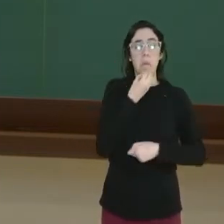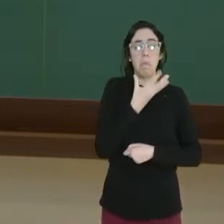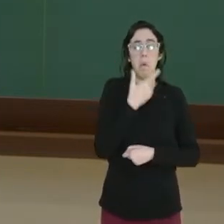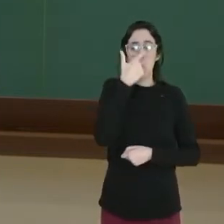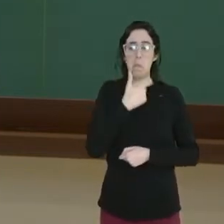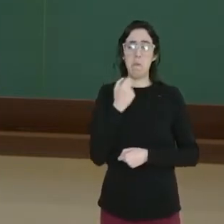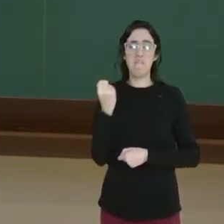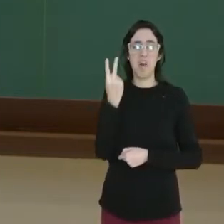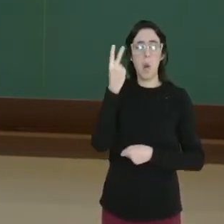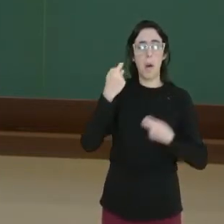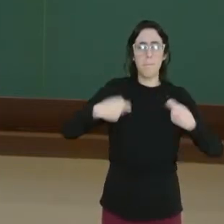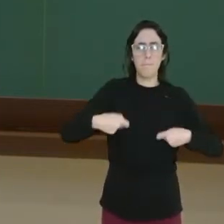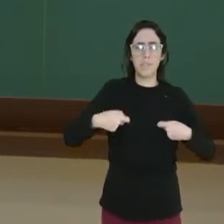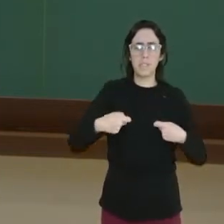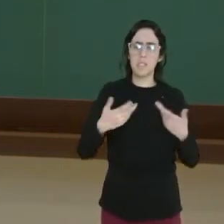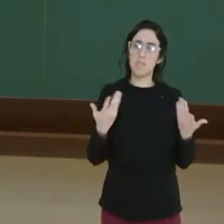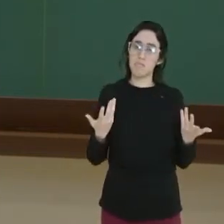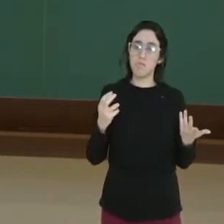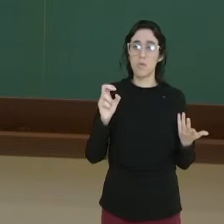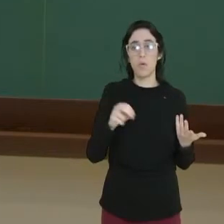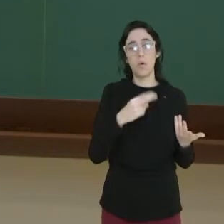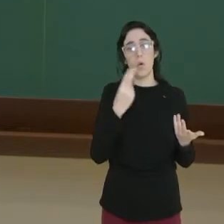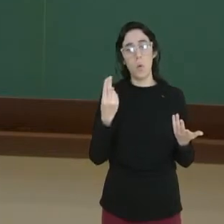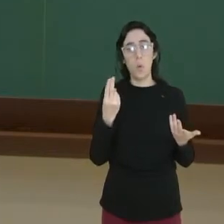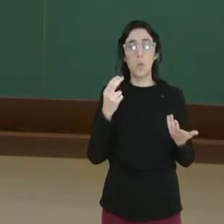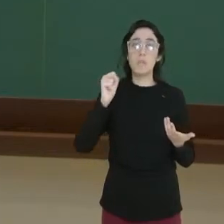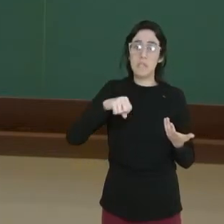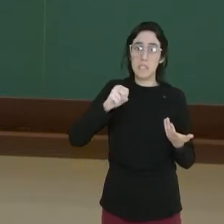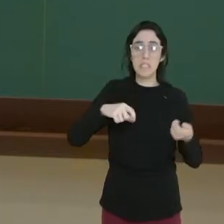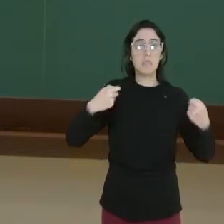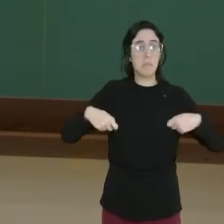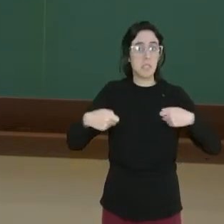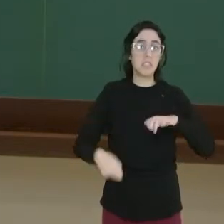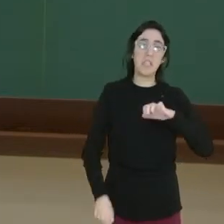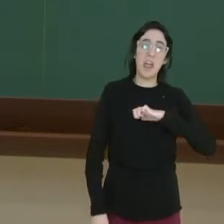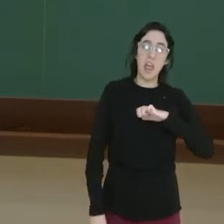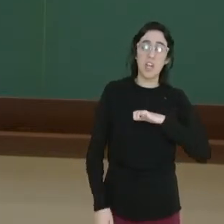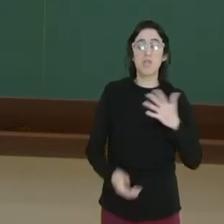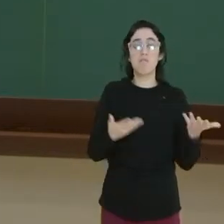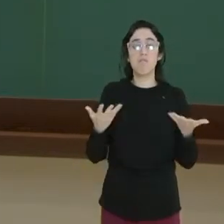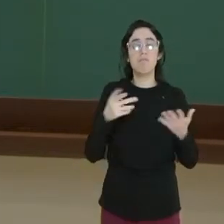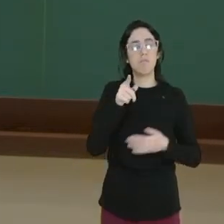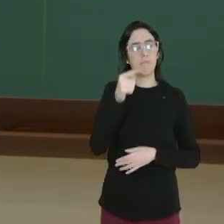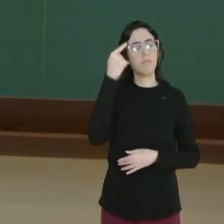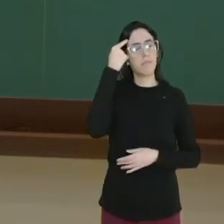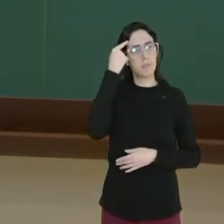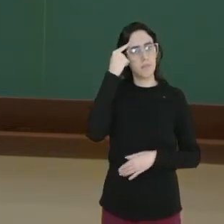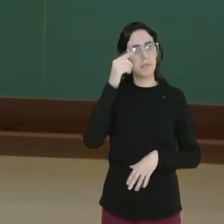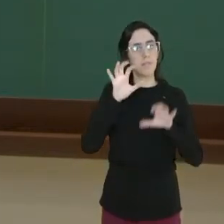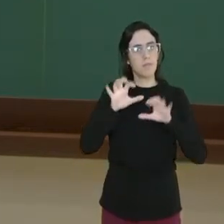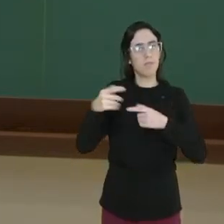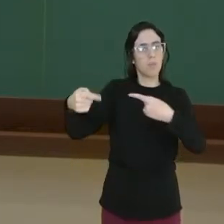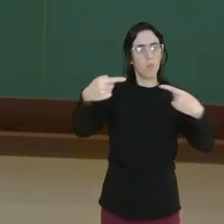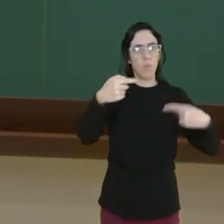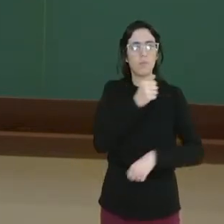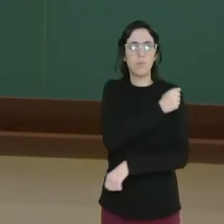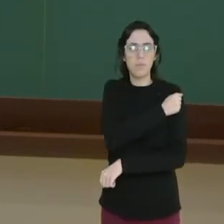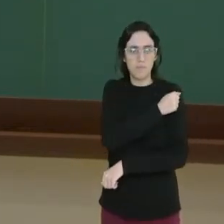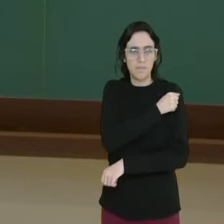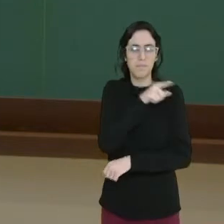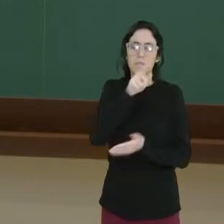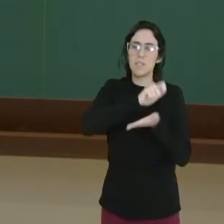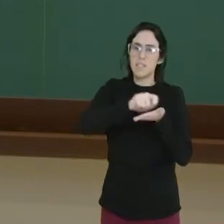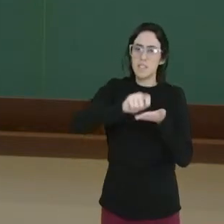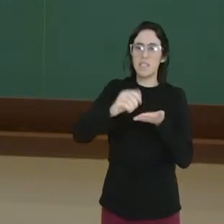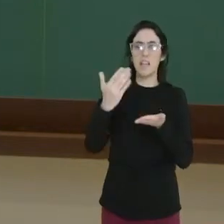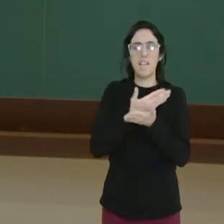valores? Enquanto os fins estiverem sendo cumpridos, está tudo certo. Pense sobre isso, debata com os colegas, escreva